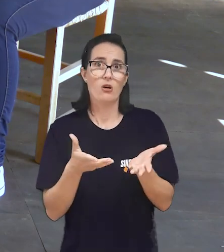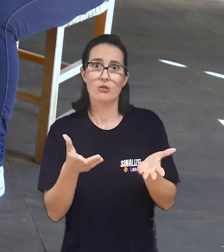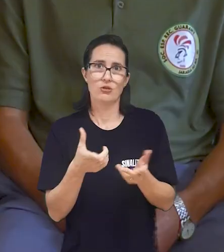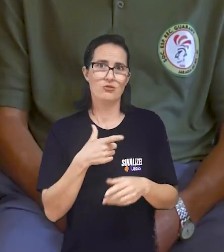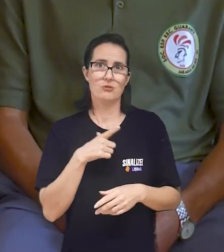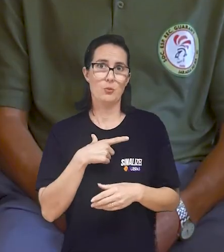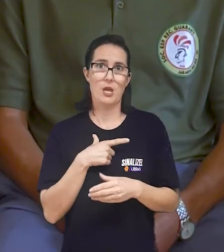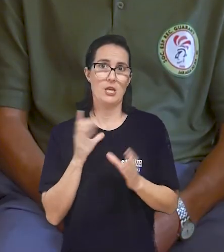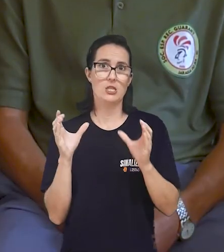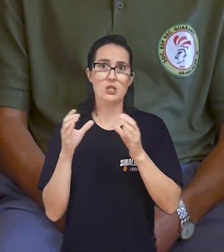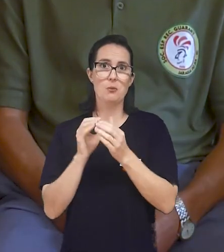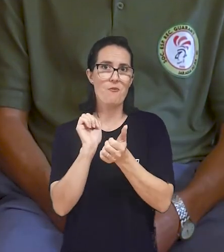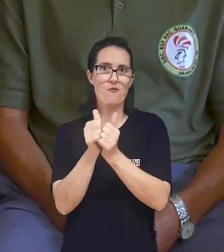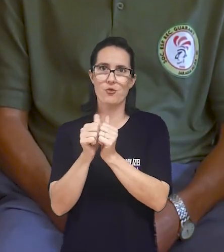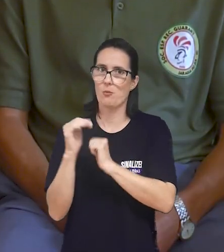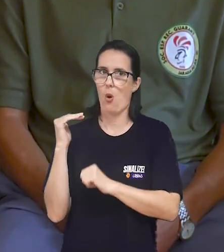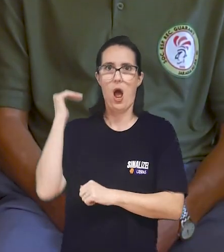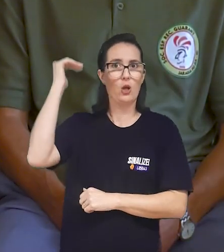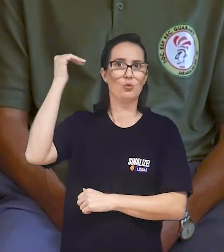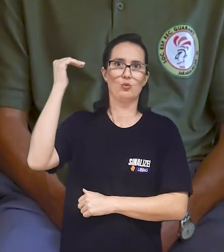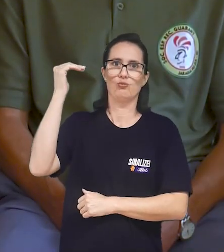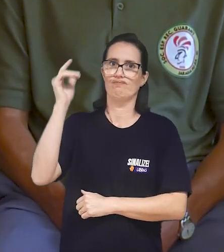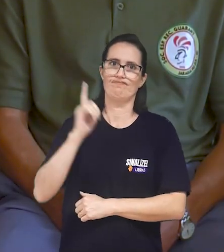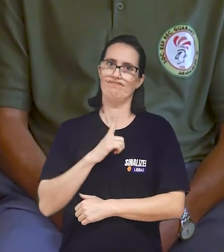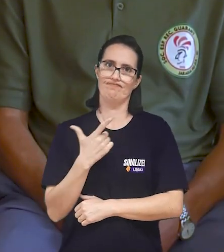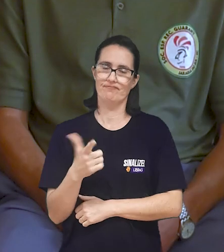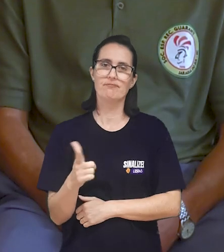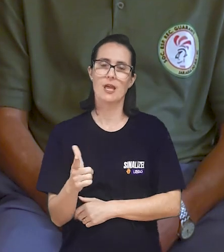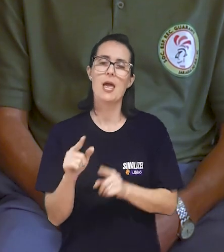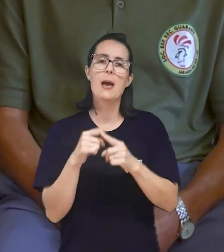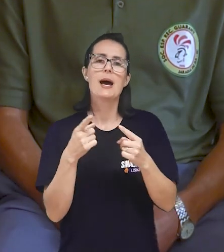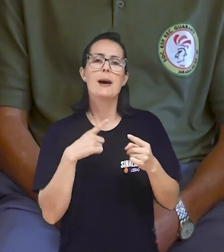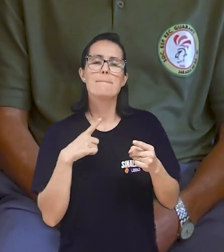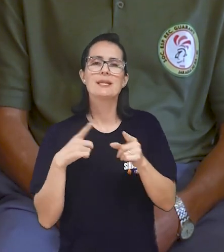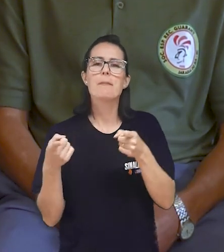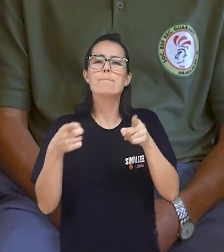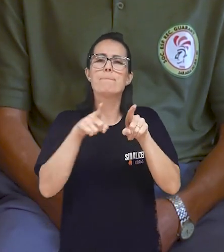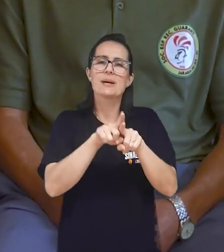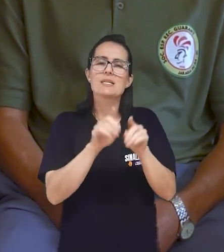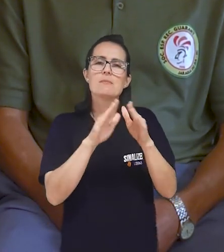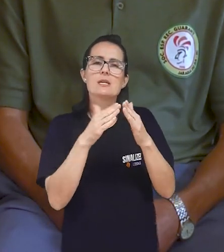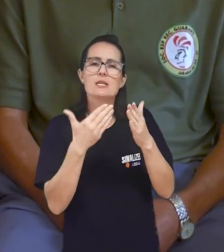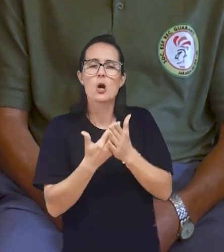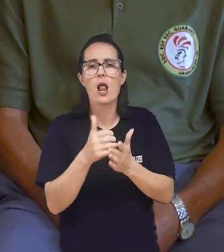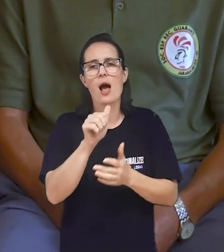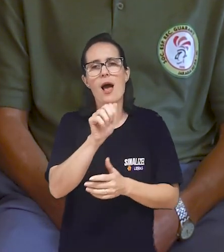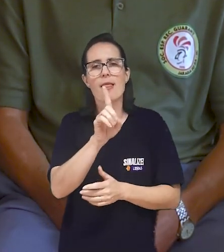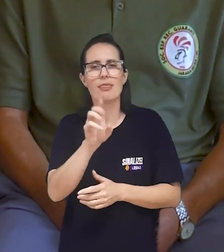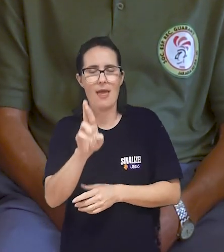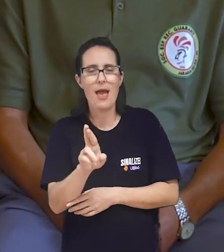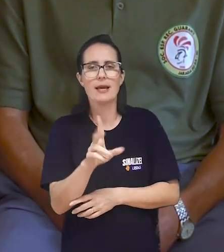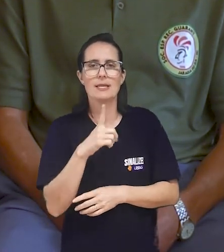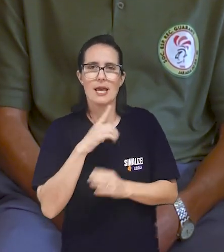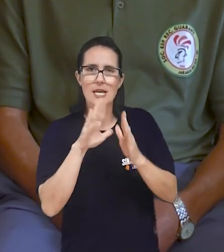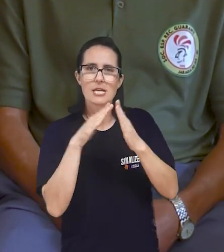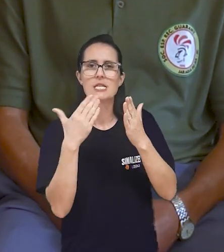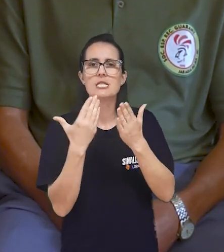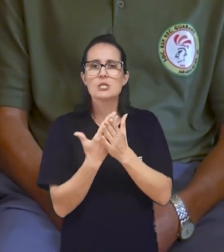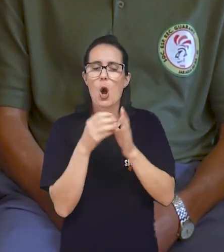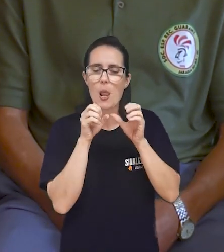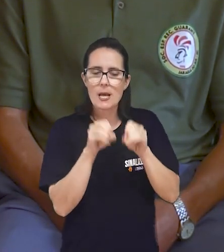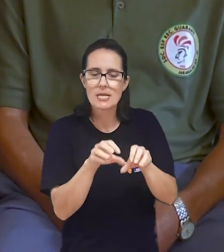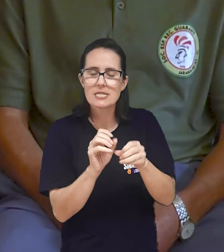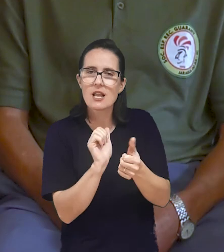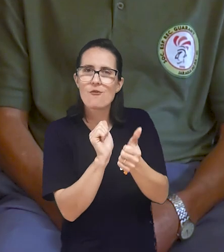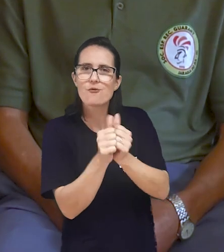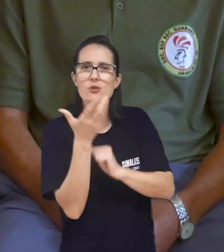de adulto, mas nós temos uma parceria com a escola ADRL, que é uma escolinha de futebol aqui do Rio da Luz. Então,